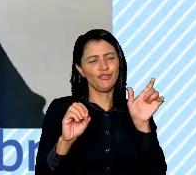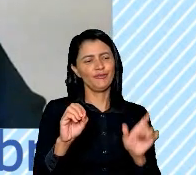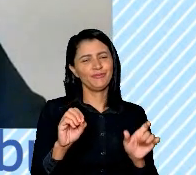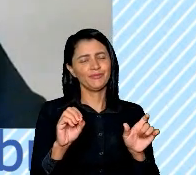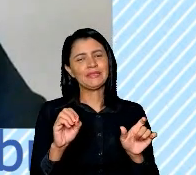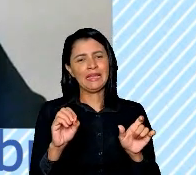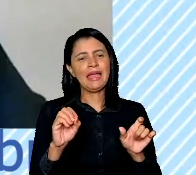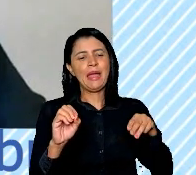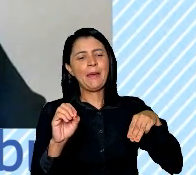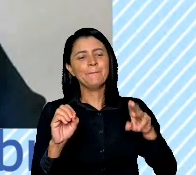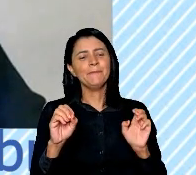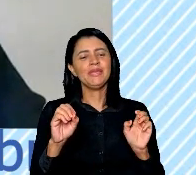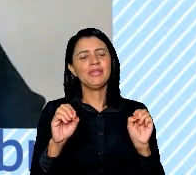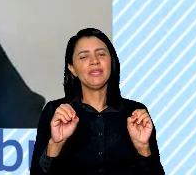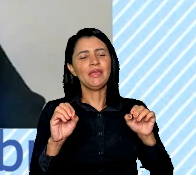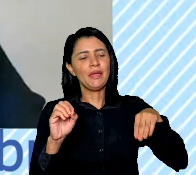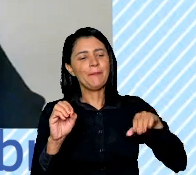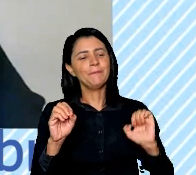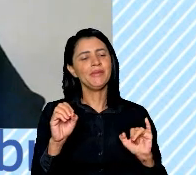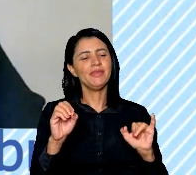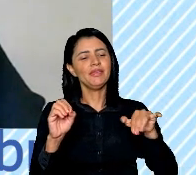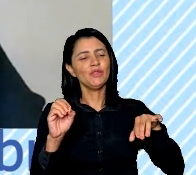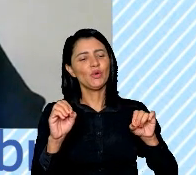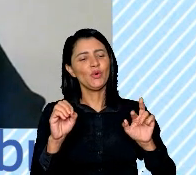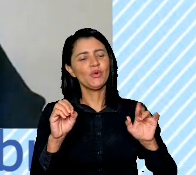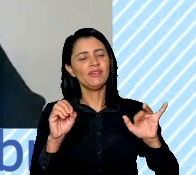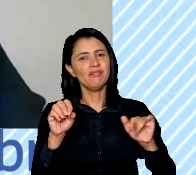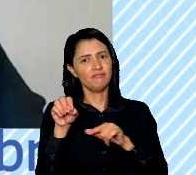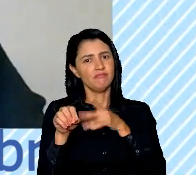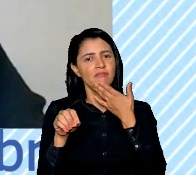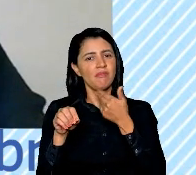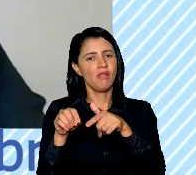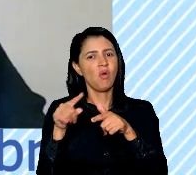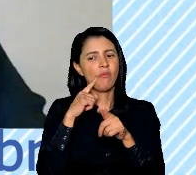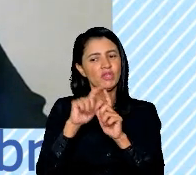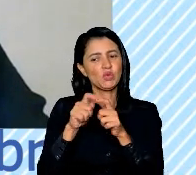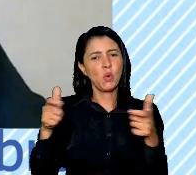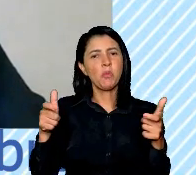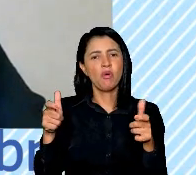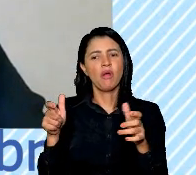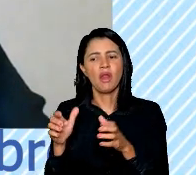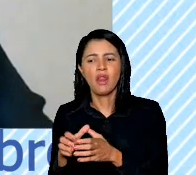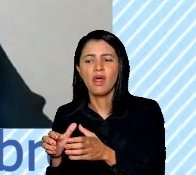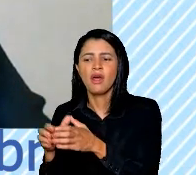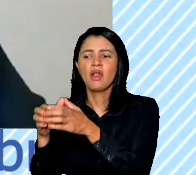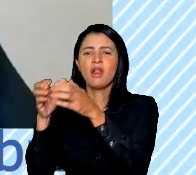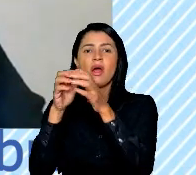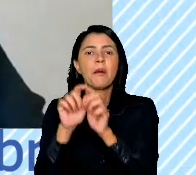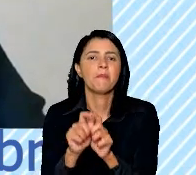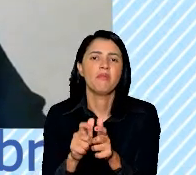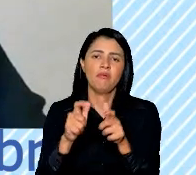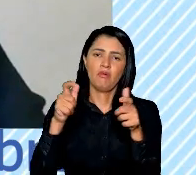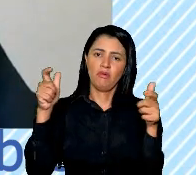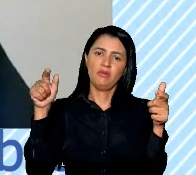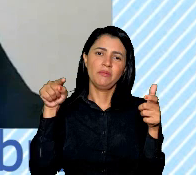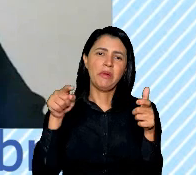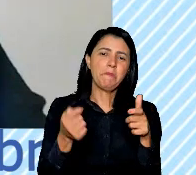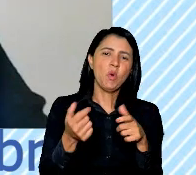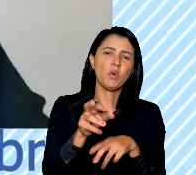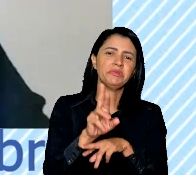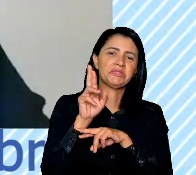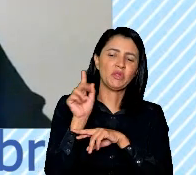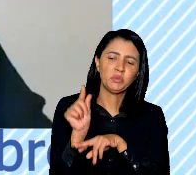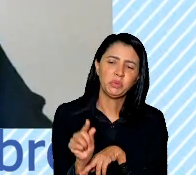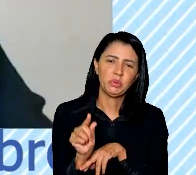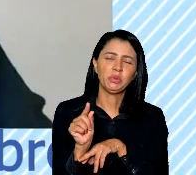esses grupos, muito embora sejam maioria na população brasileira, estão, como sabemos, minimamente representados. E